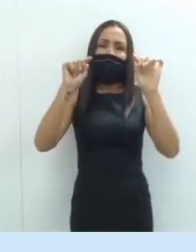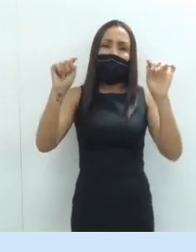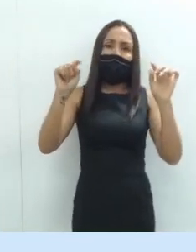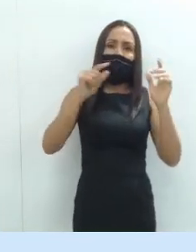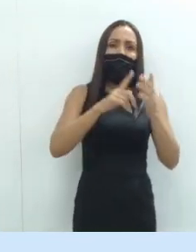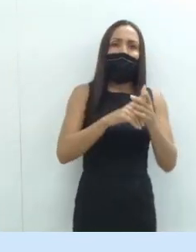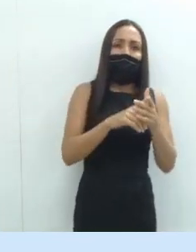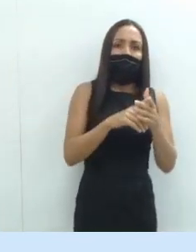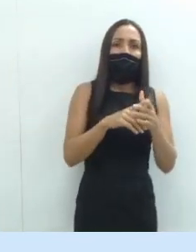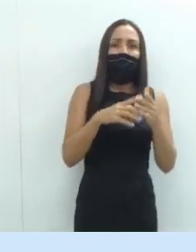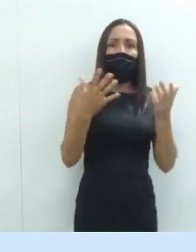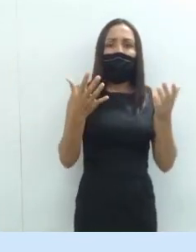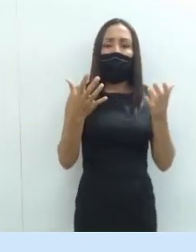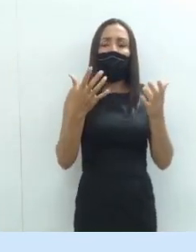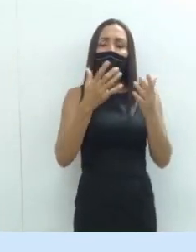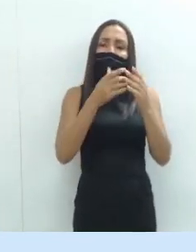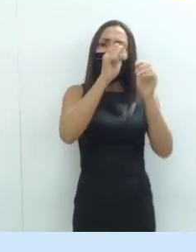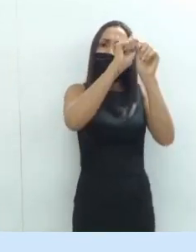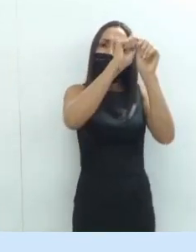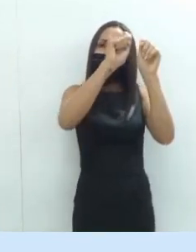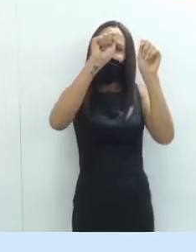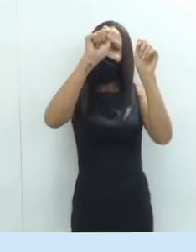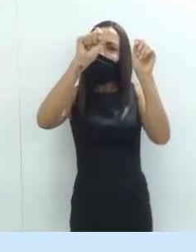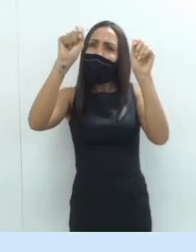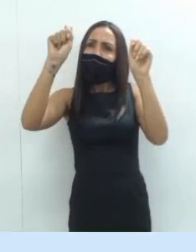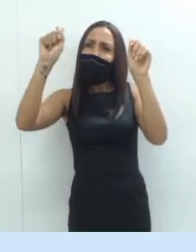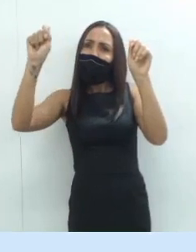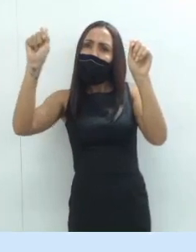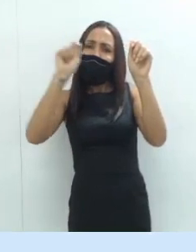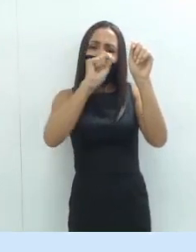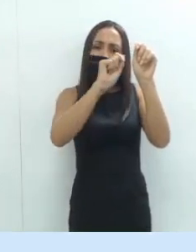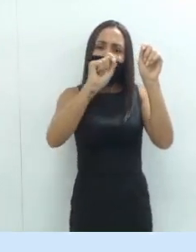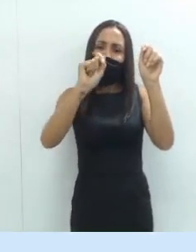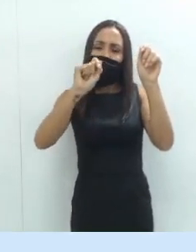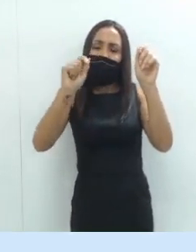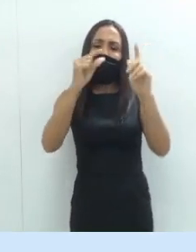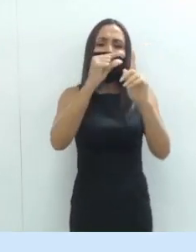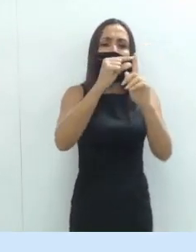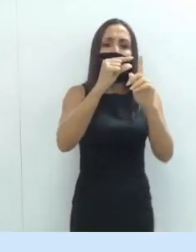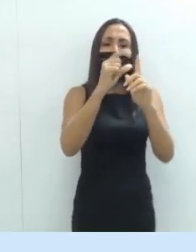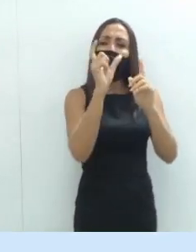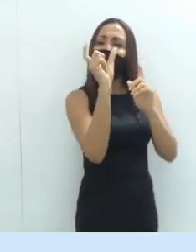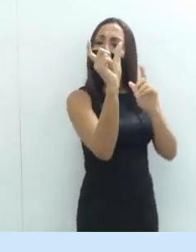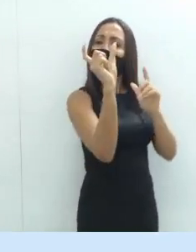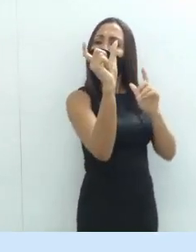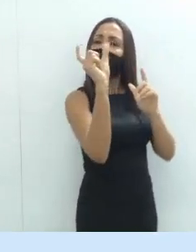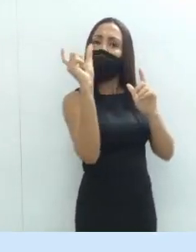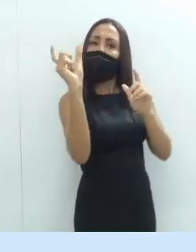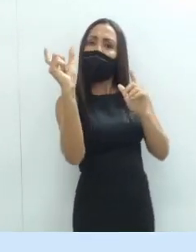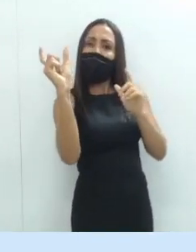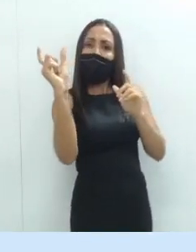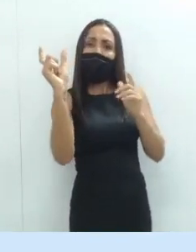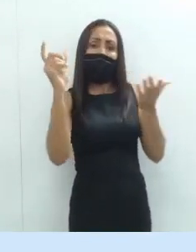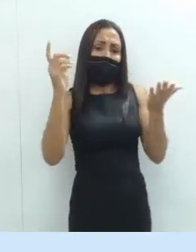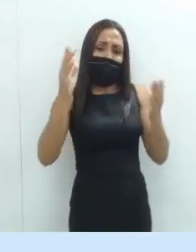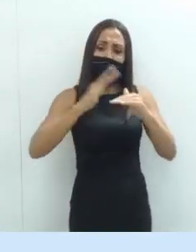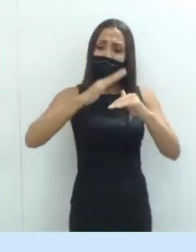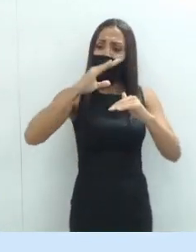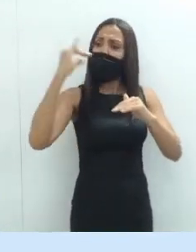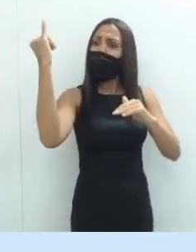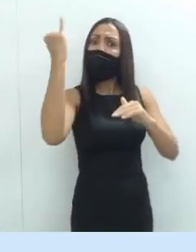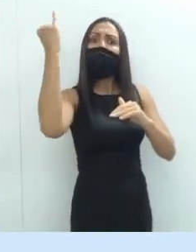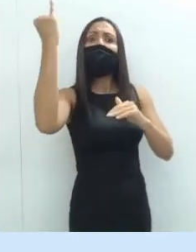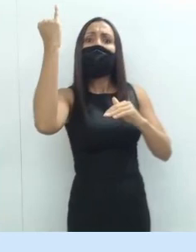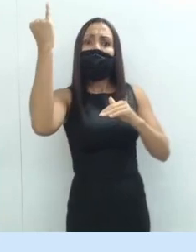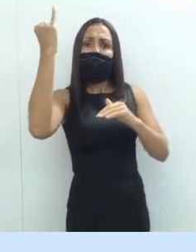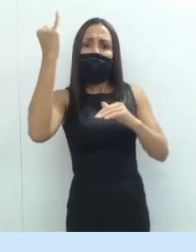você faça isso. Por quê? Ajuda você a tirar do texto quais são os pontos mais